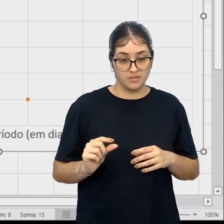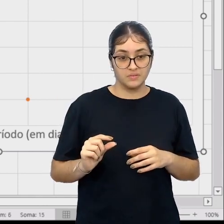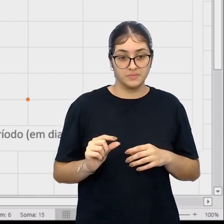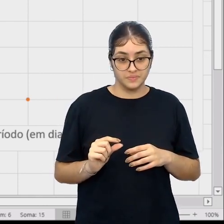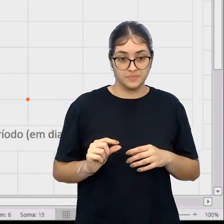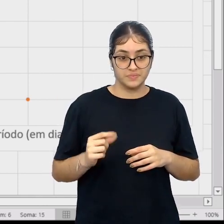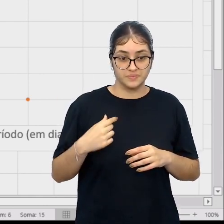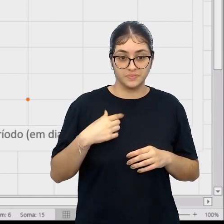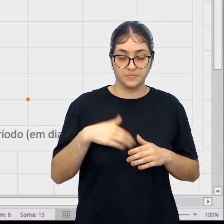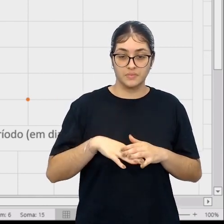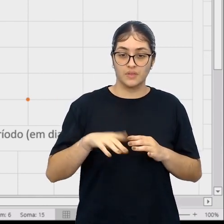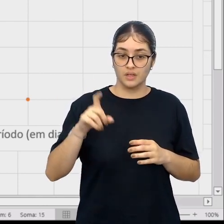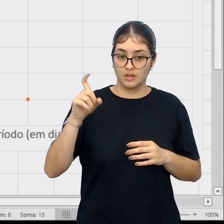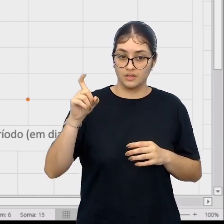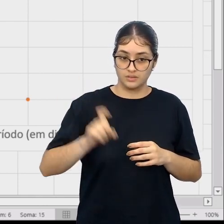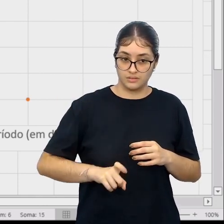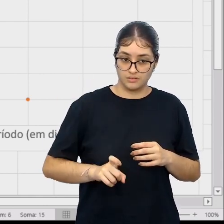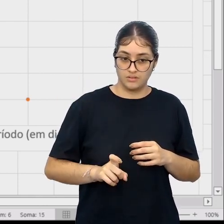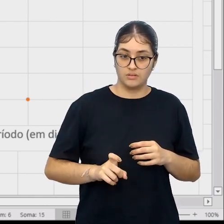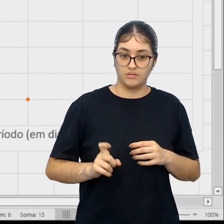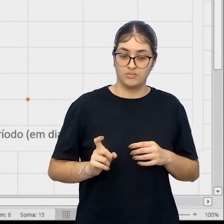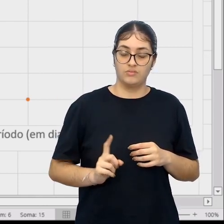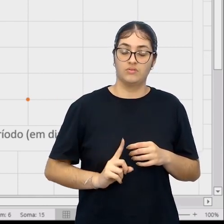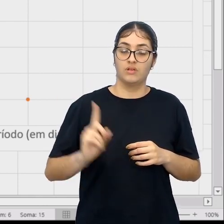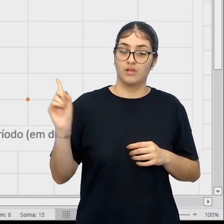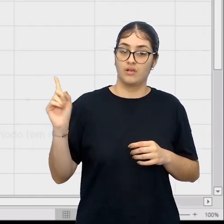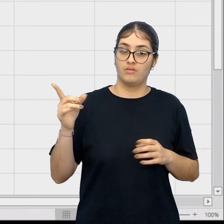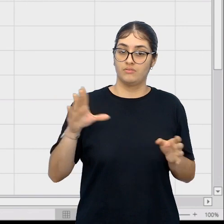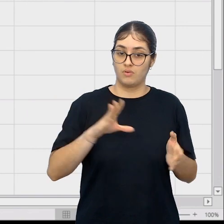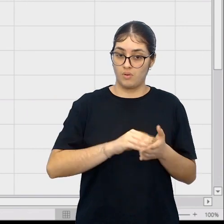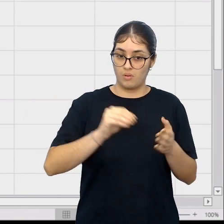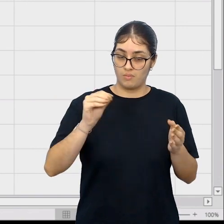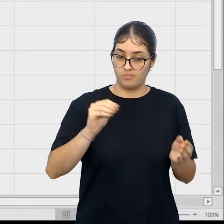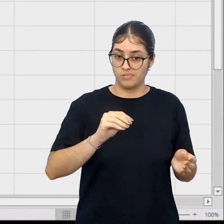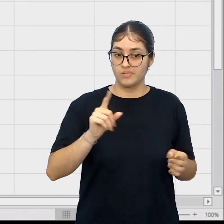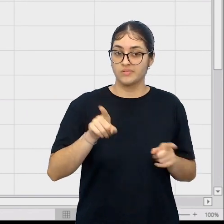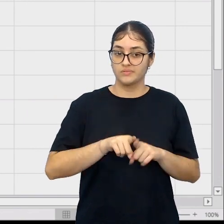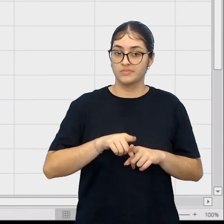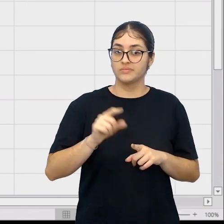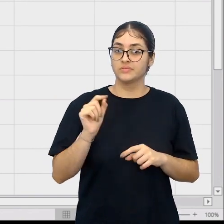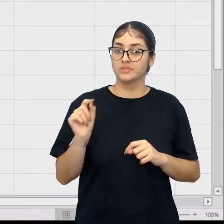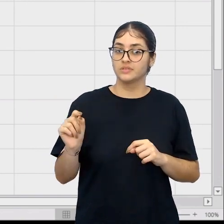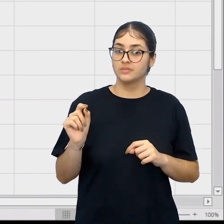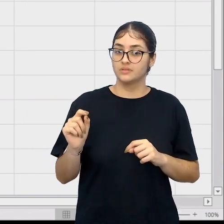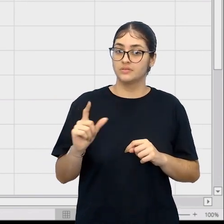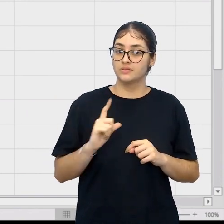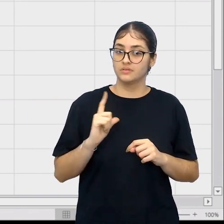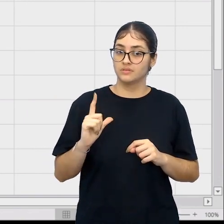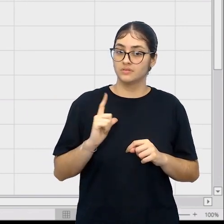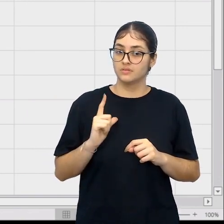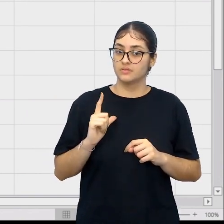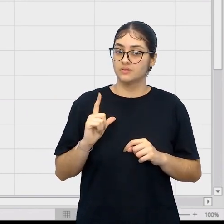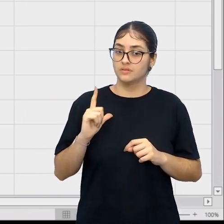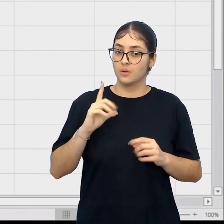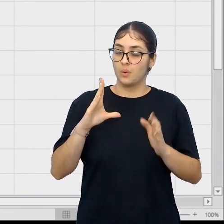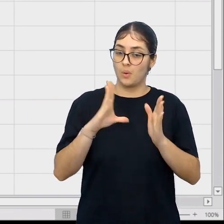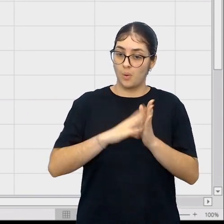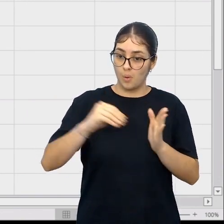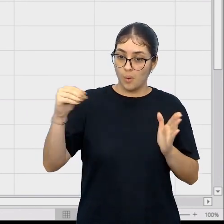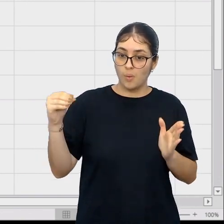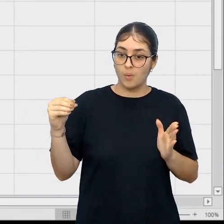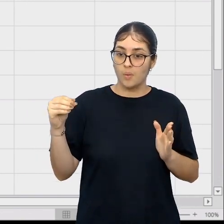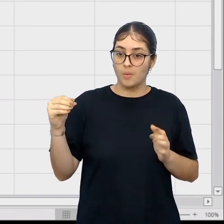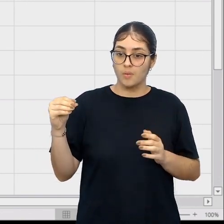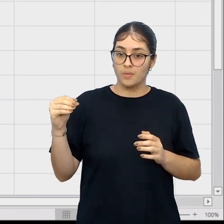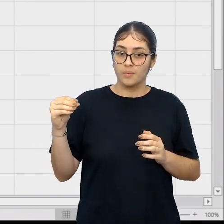o X, selecionei, fiz Ctrl+C no teclado, tá? Ou podia também selecionar com o botão do lado direito aqui, ó. Sim. Tem o copiar, tá? Como